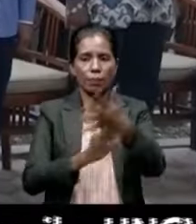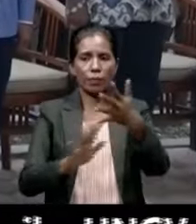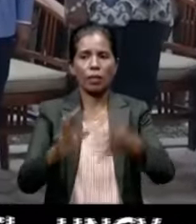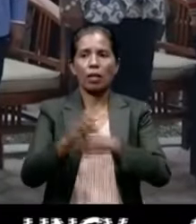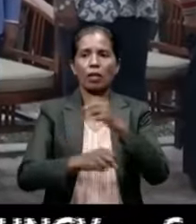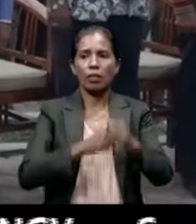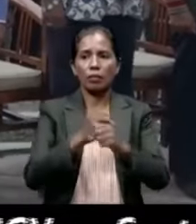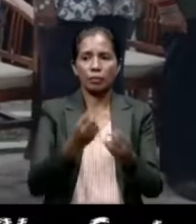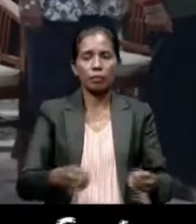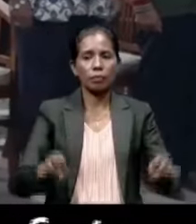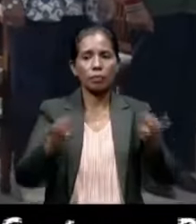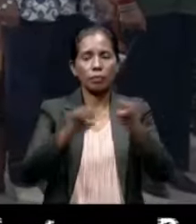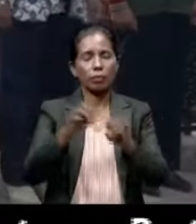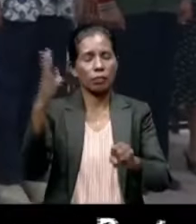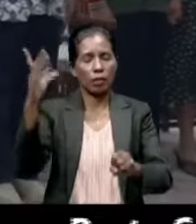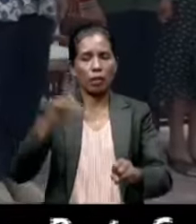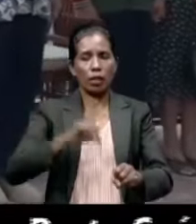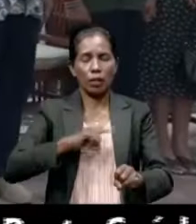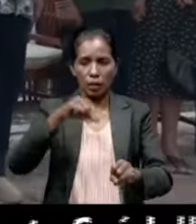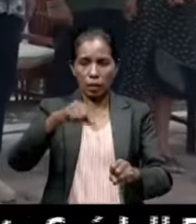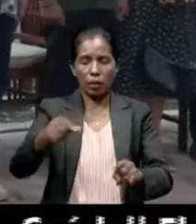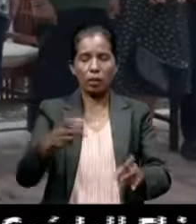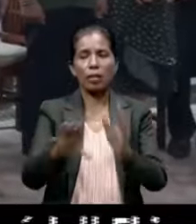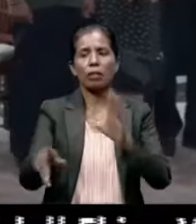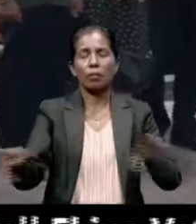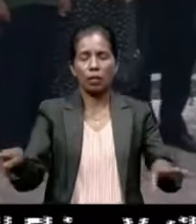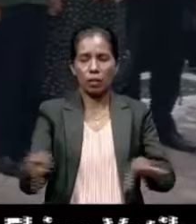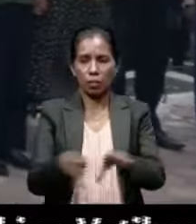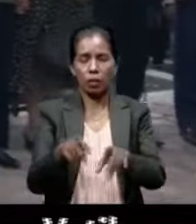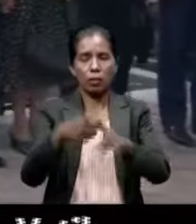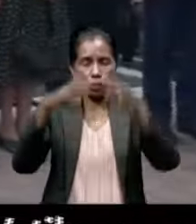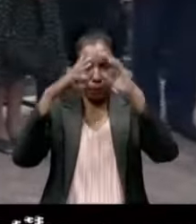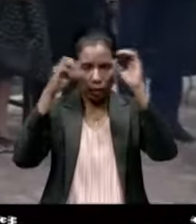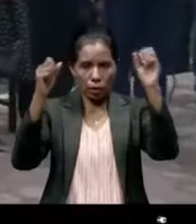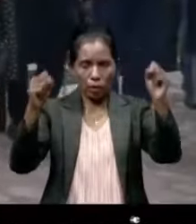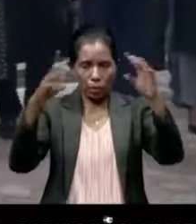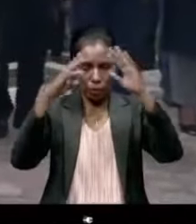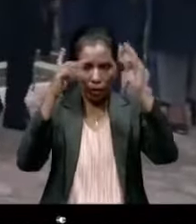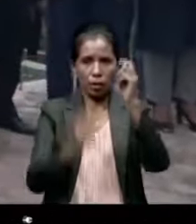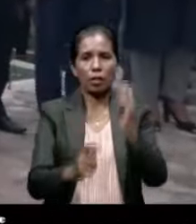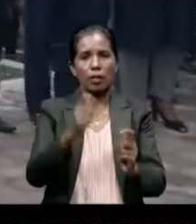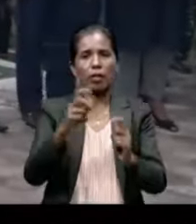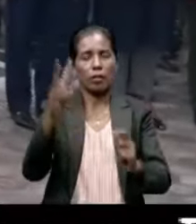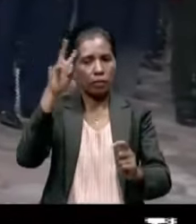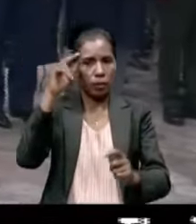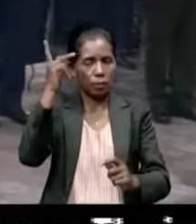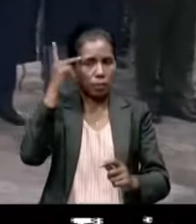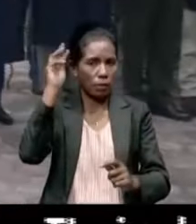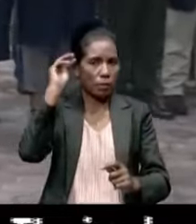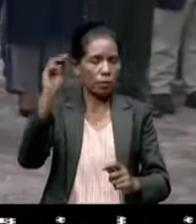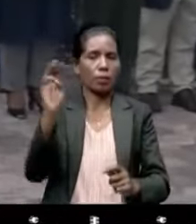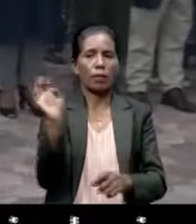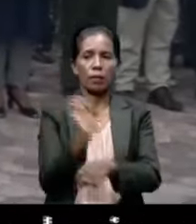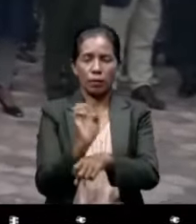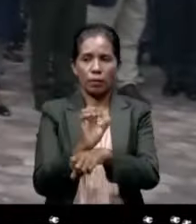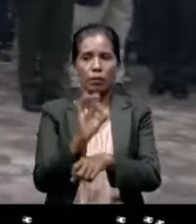aniversário Instituto Camões e Aliquissane retam participação russa Presidente da República, Presidente do Tribunal de Recurso, Vice-Primeiro-Ministro Assunto